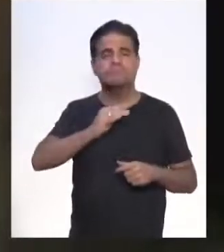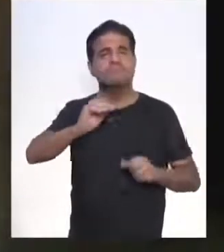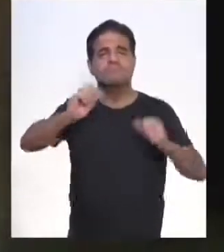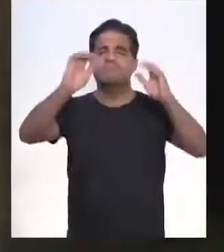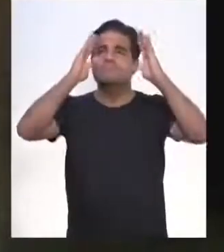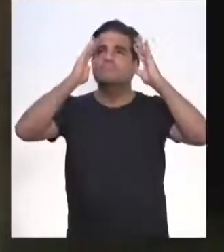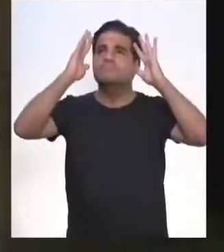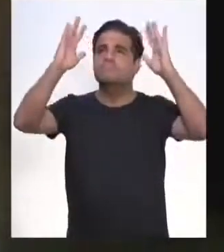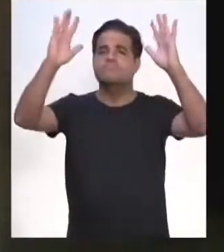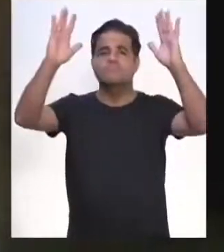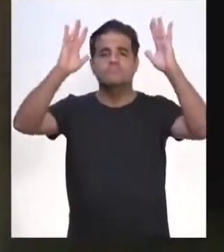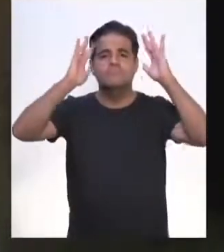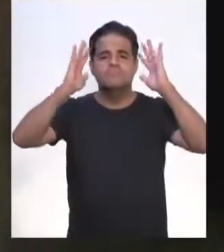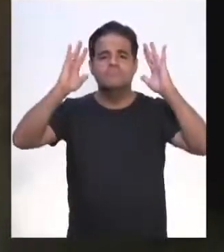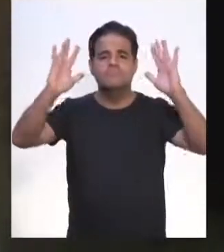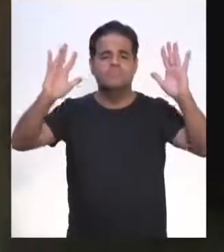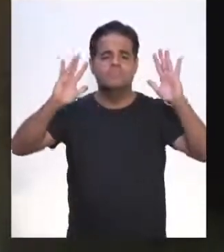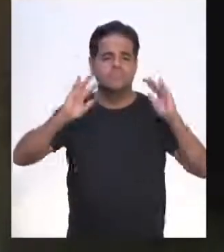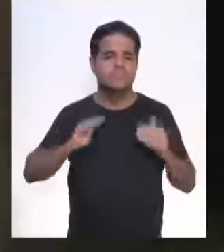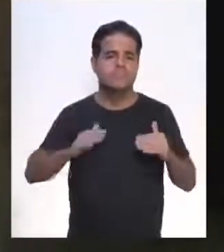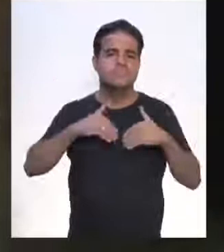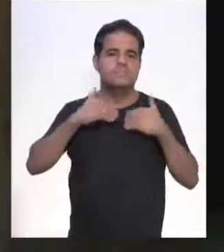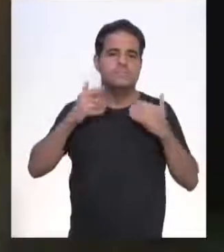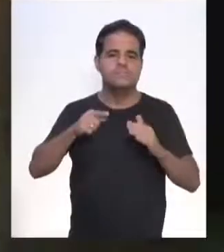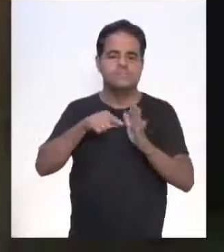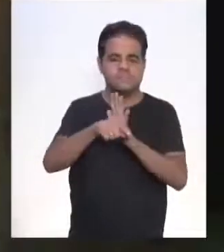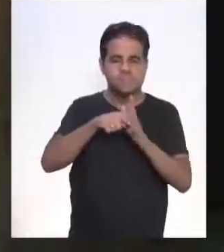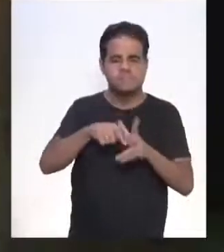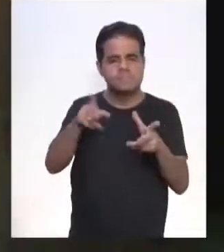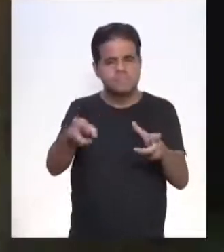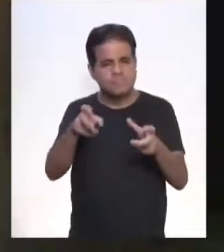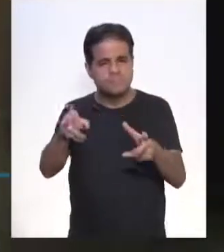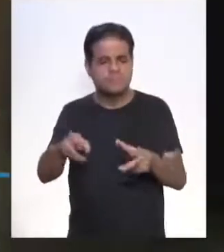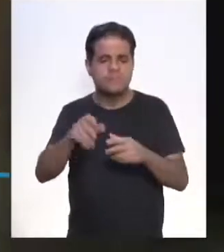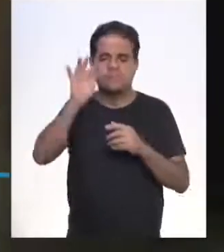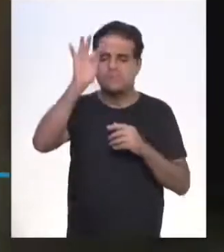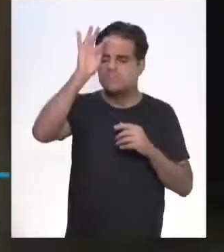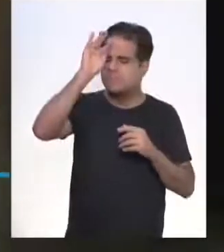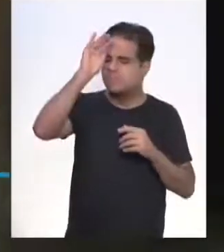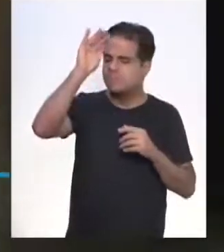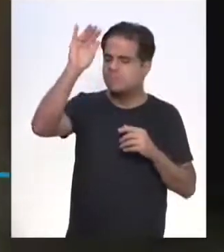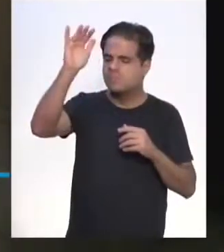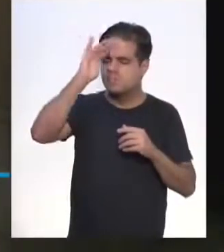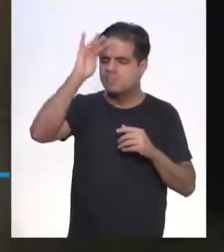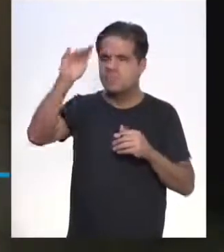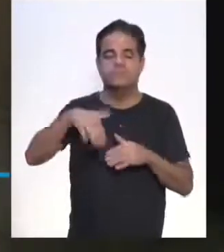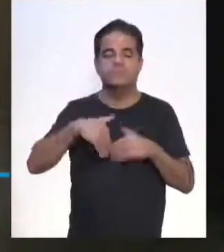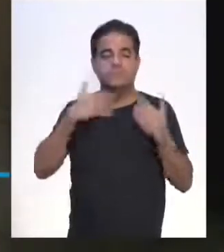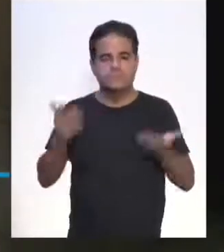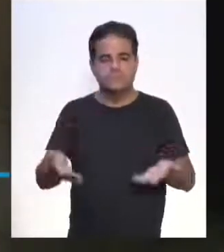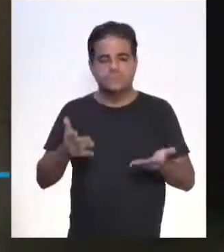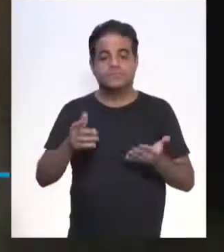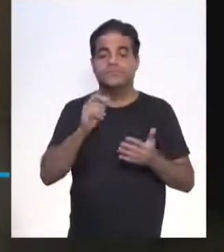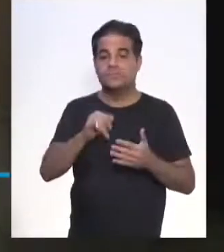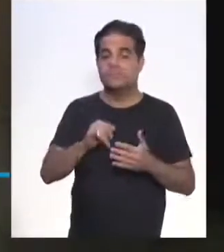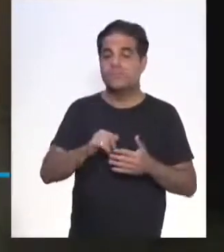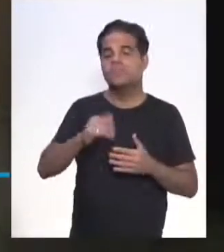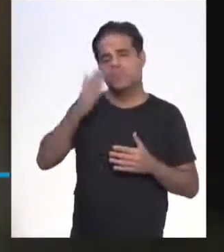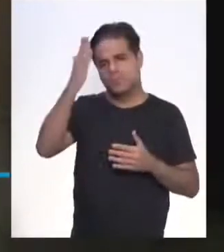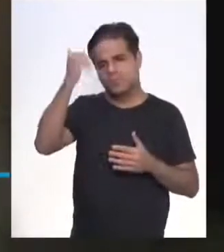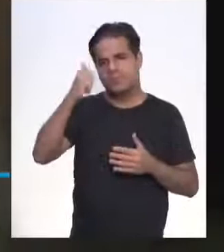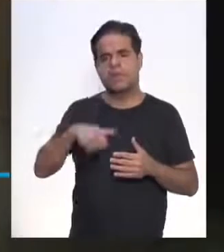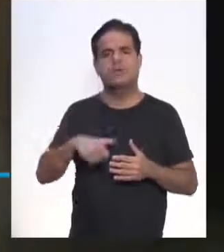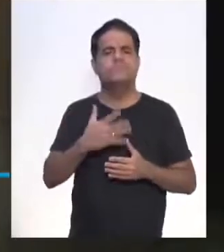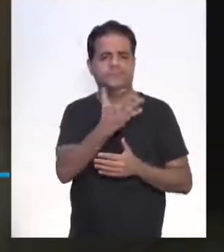pensar, ou seja, diferentes campos da investigação filosófica, né? Então, se eu contei, eu sei